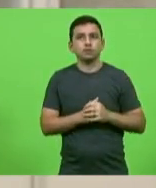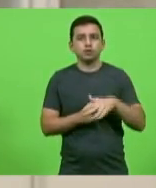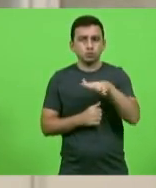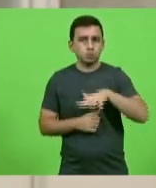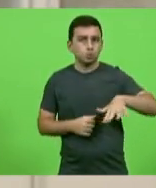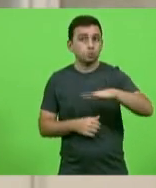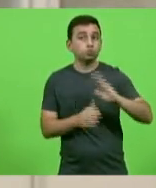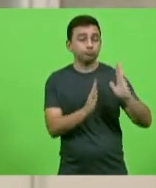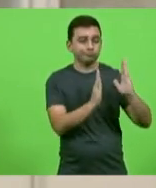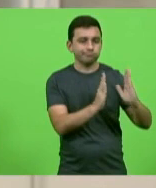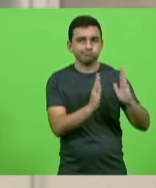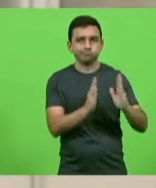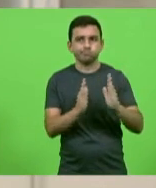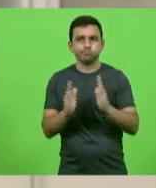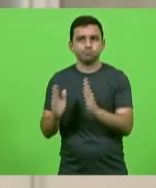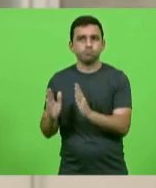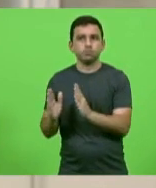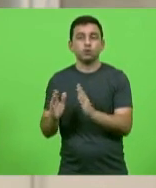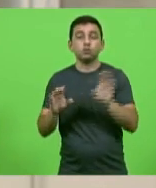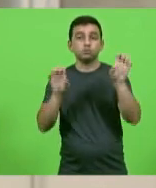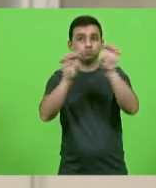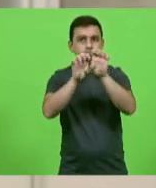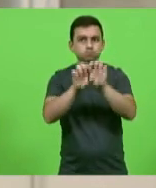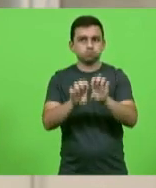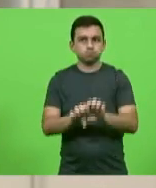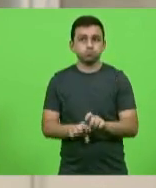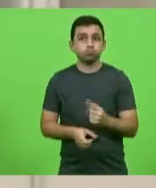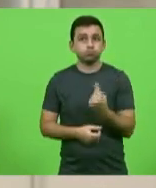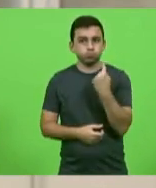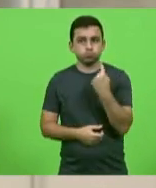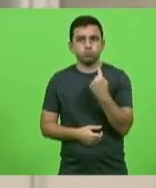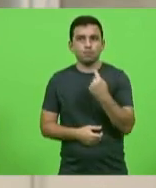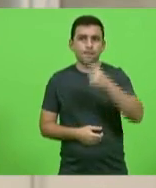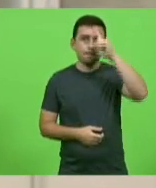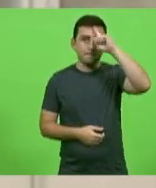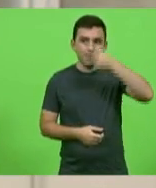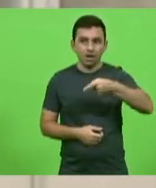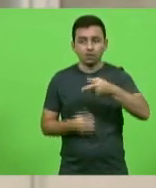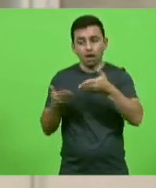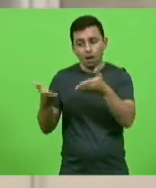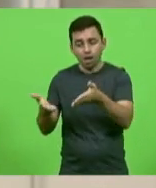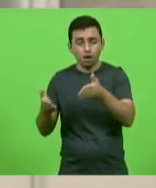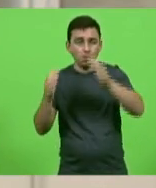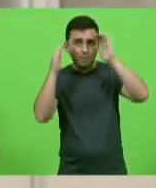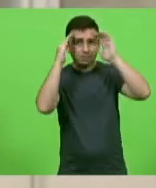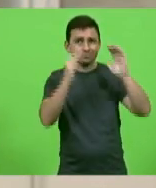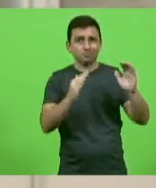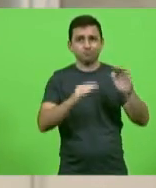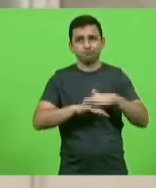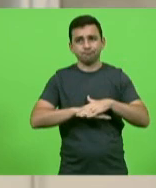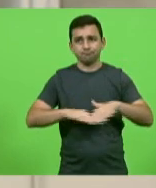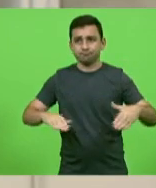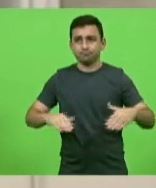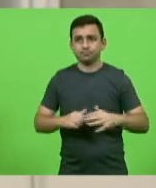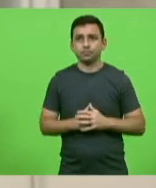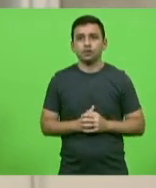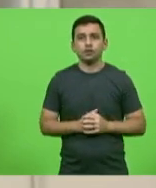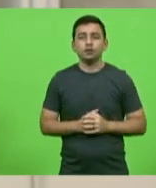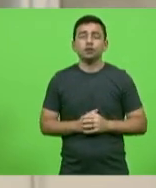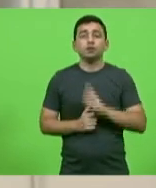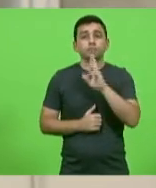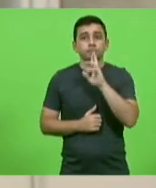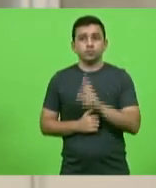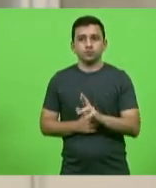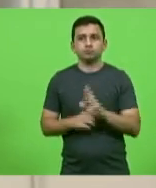estas estarão organizadas em uma estrutura de quem manda e quem obedece a o Hugo